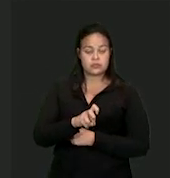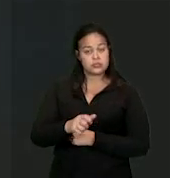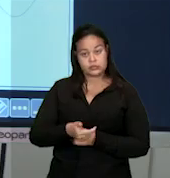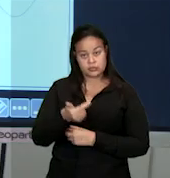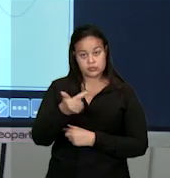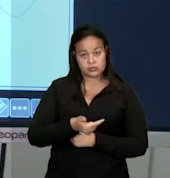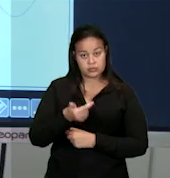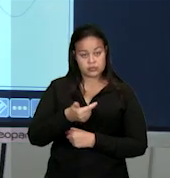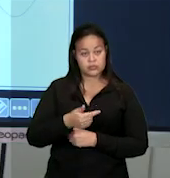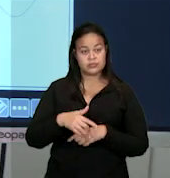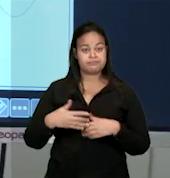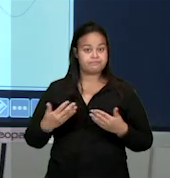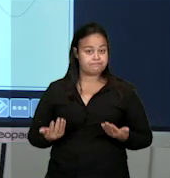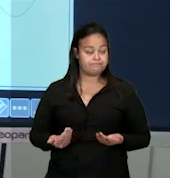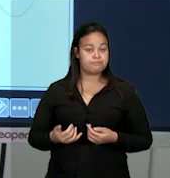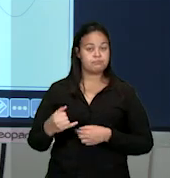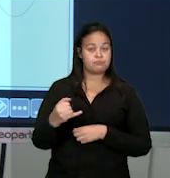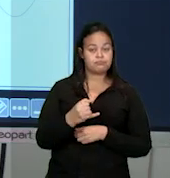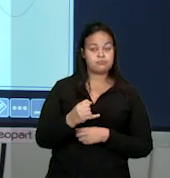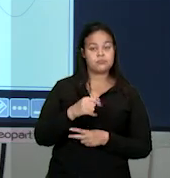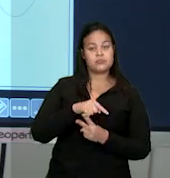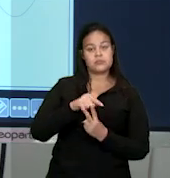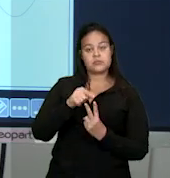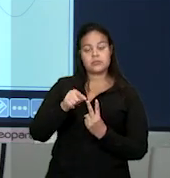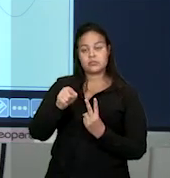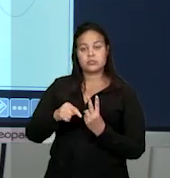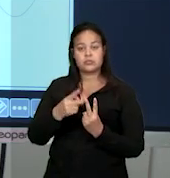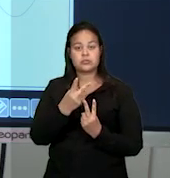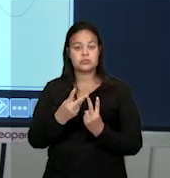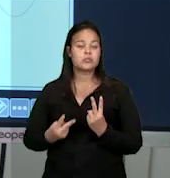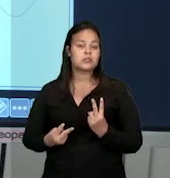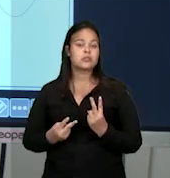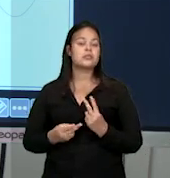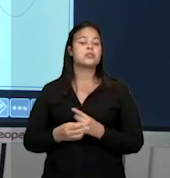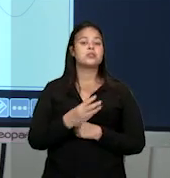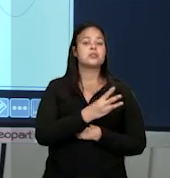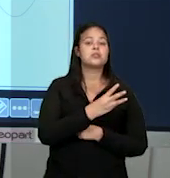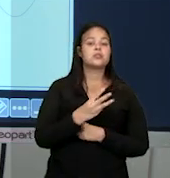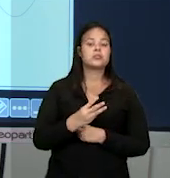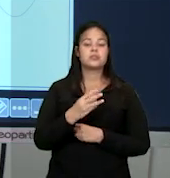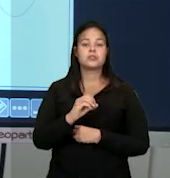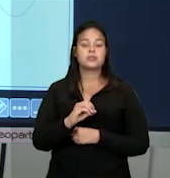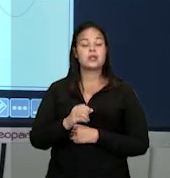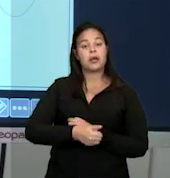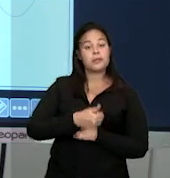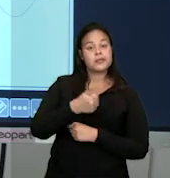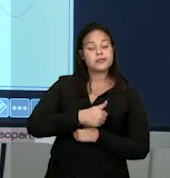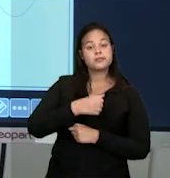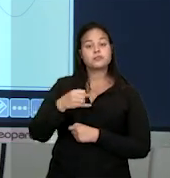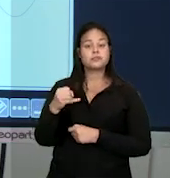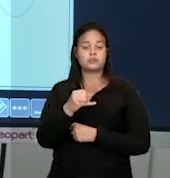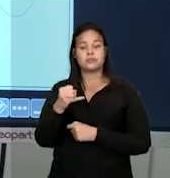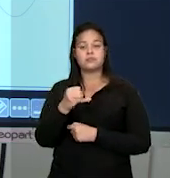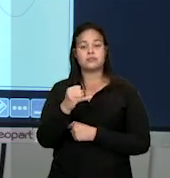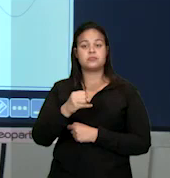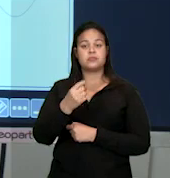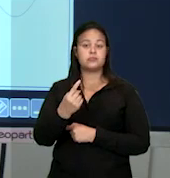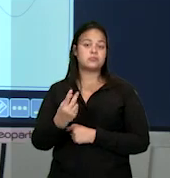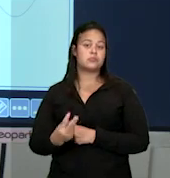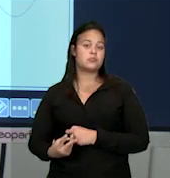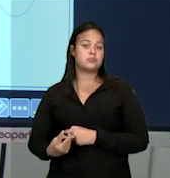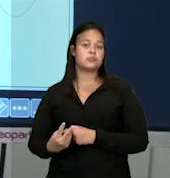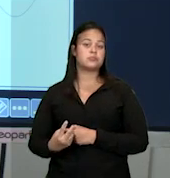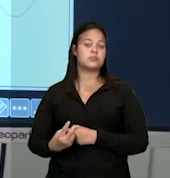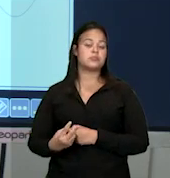segundo, então menos raiz de 2 sobre 2. E 330 é o primeiro, então menos 1 sobre